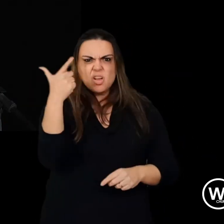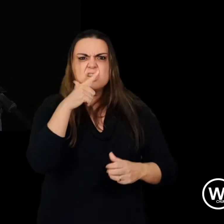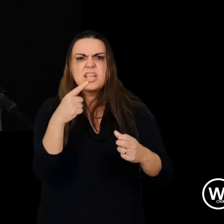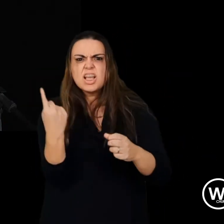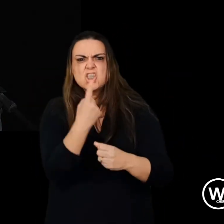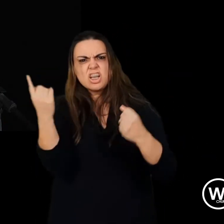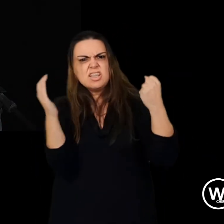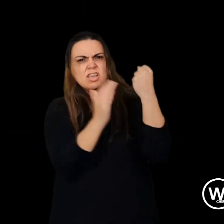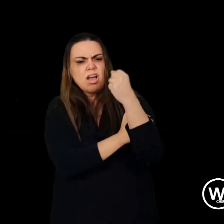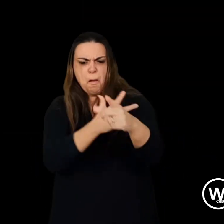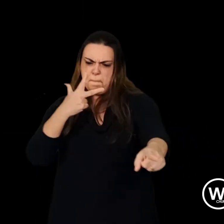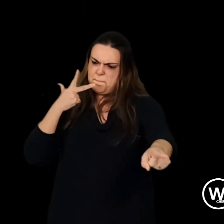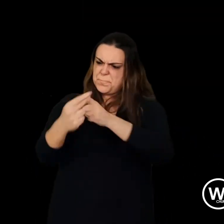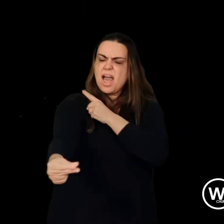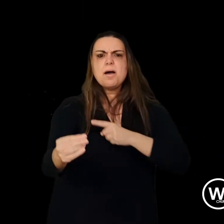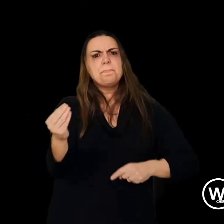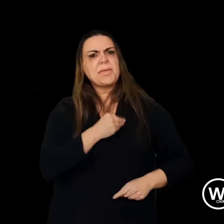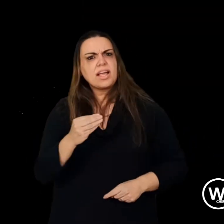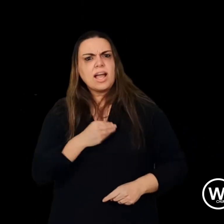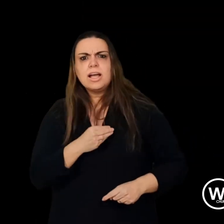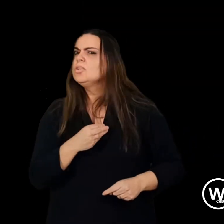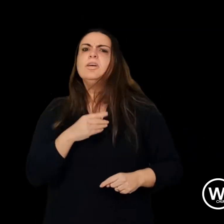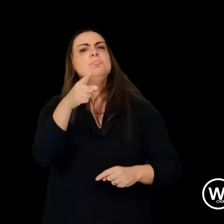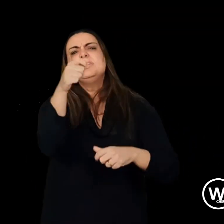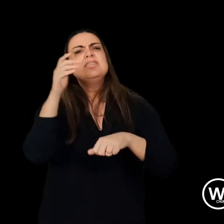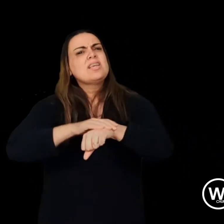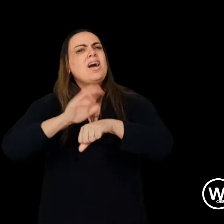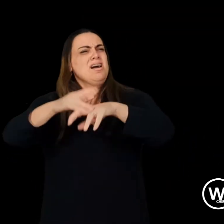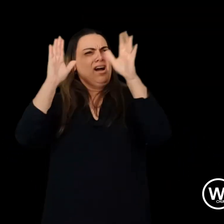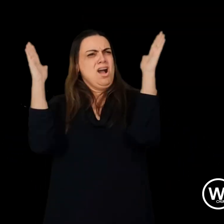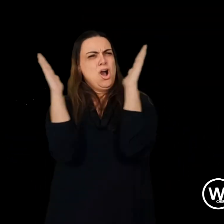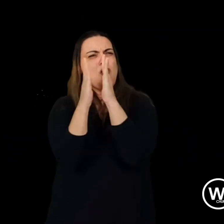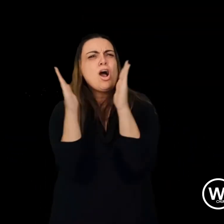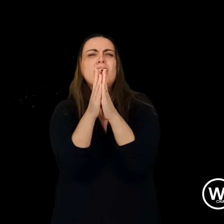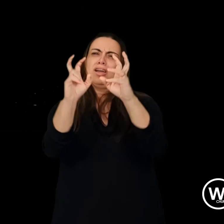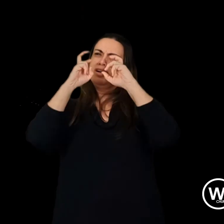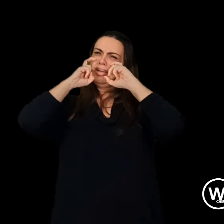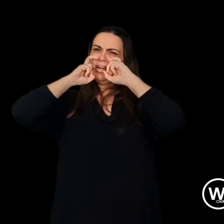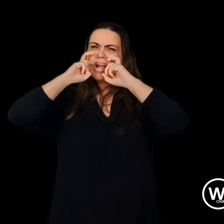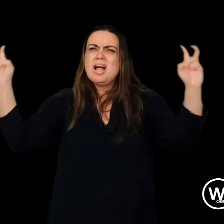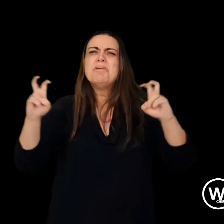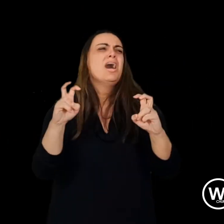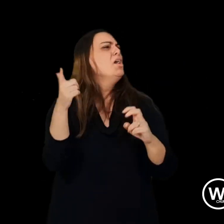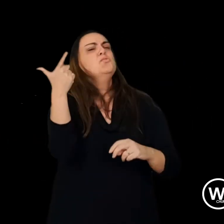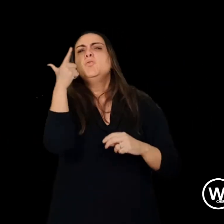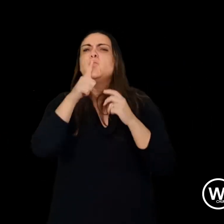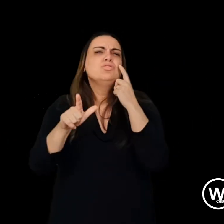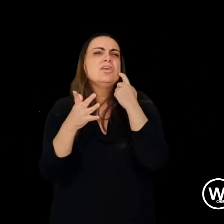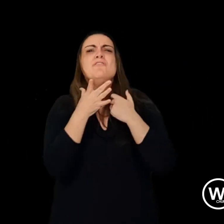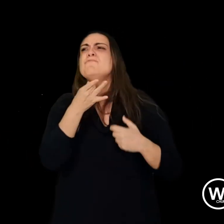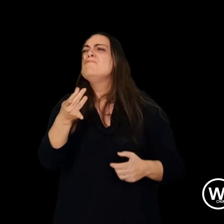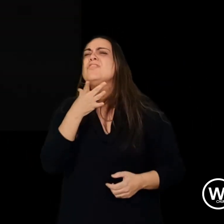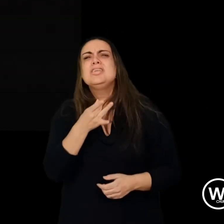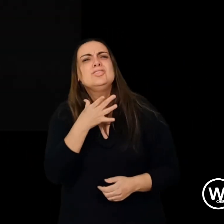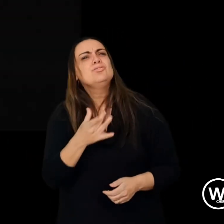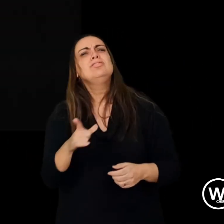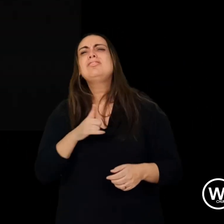pecado? Clame por entendimento, grite por discernimento. Você acha que não consegue largar o seu